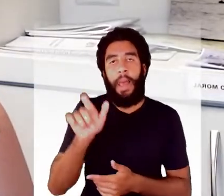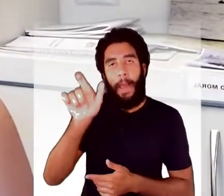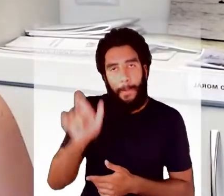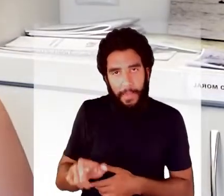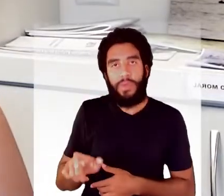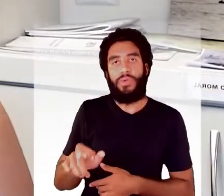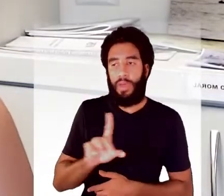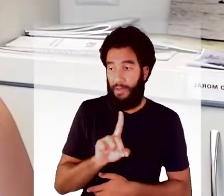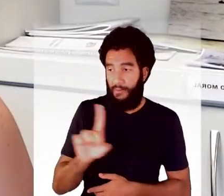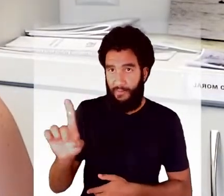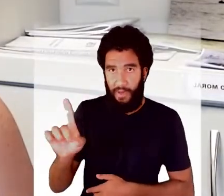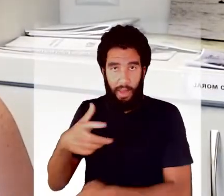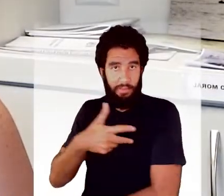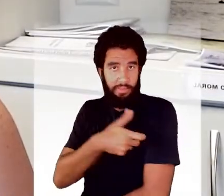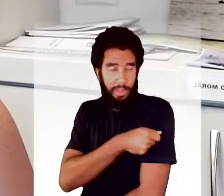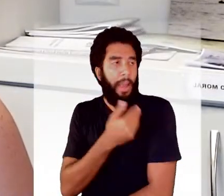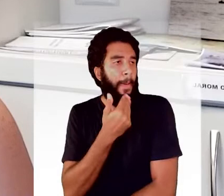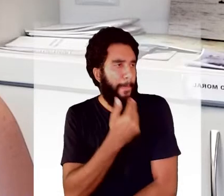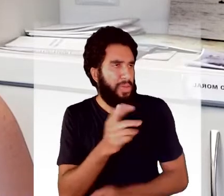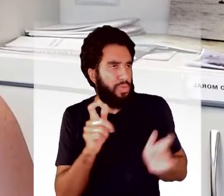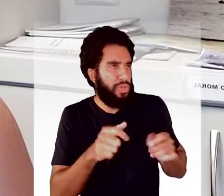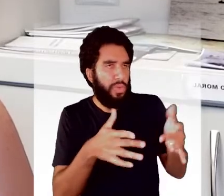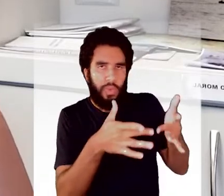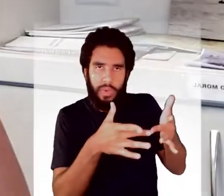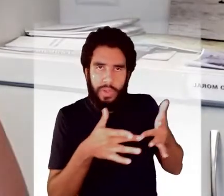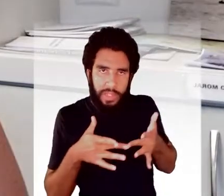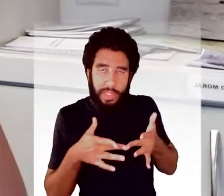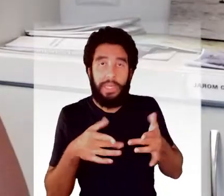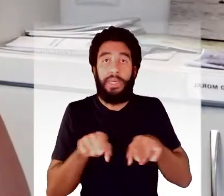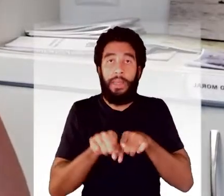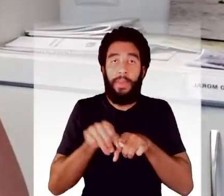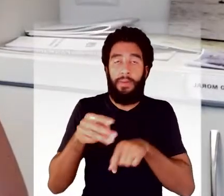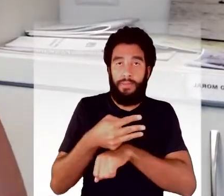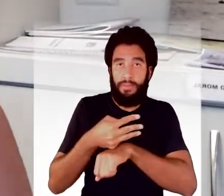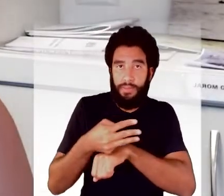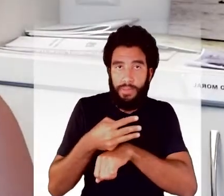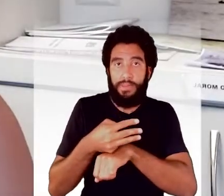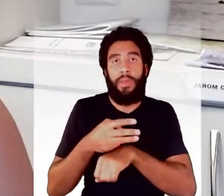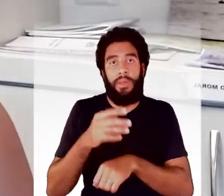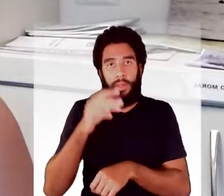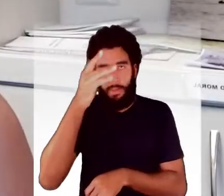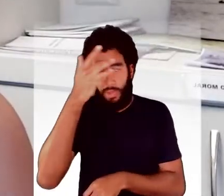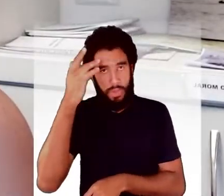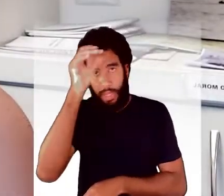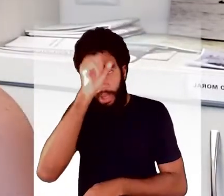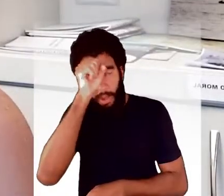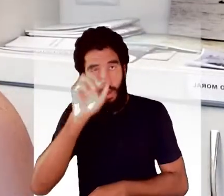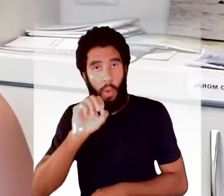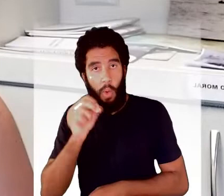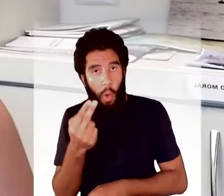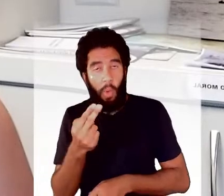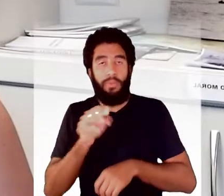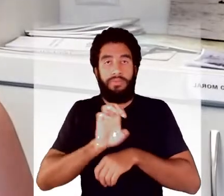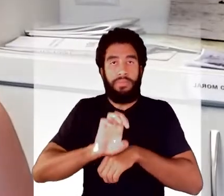trabalho daqueles trabalhadores que irão se imunizar e pede que eles exijam também dos terceirizados, dos aprendizes